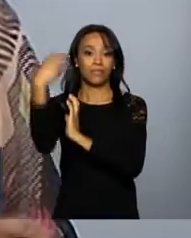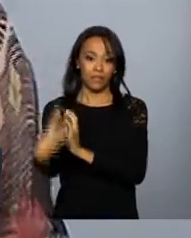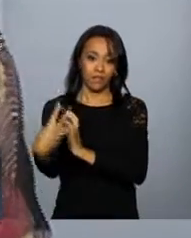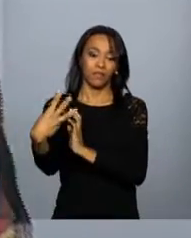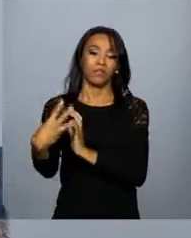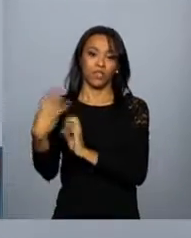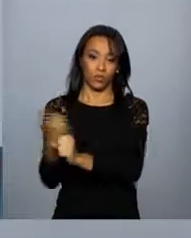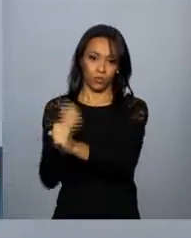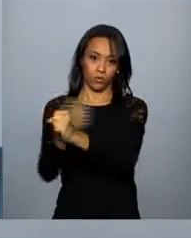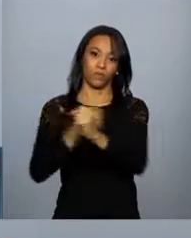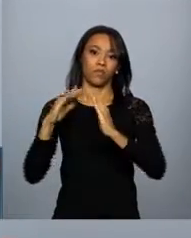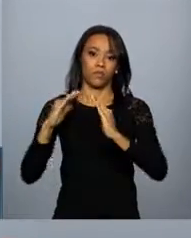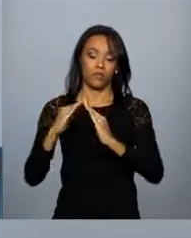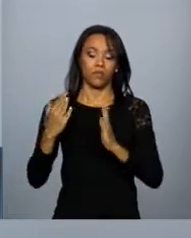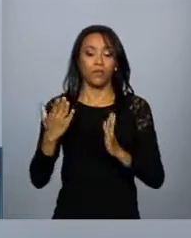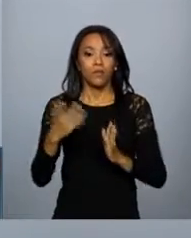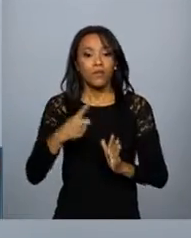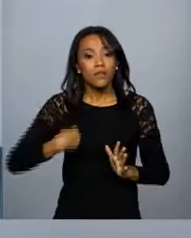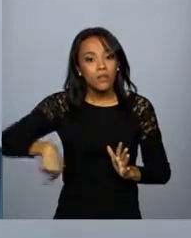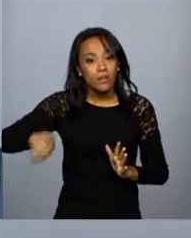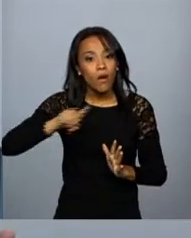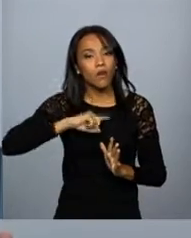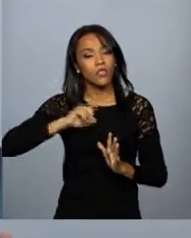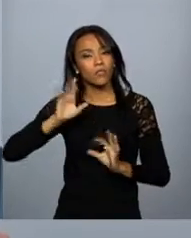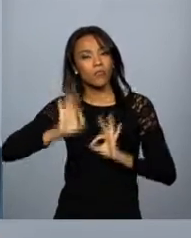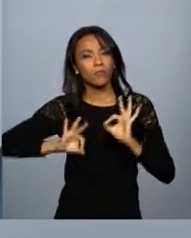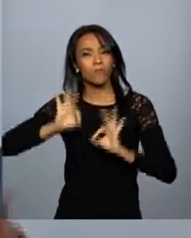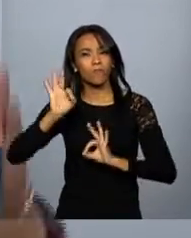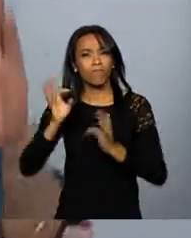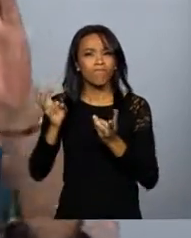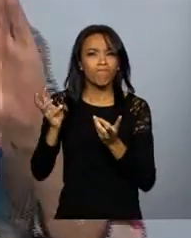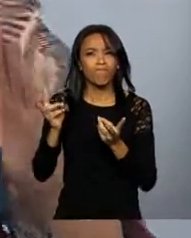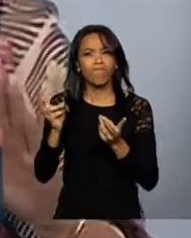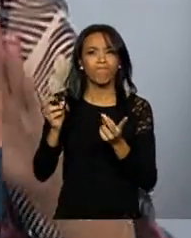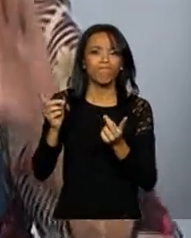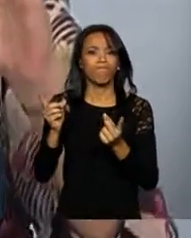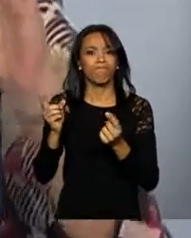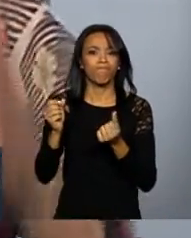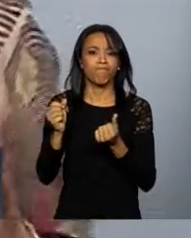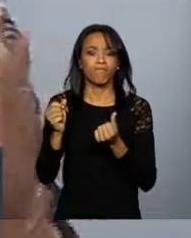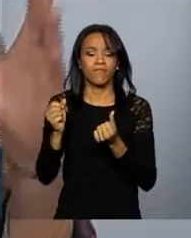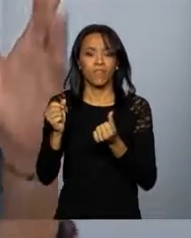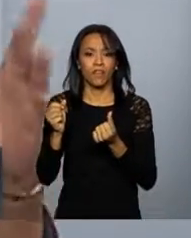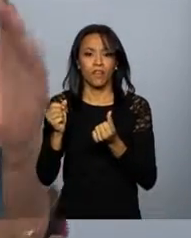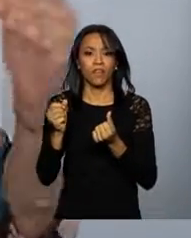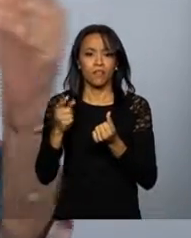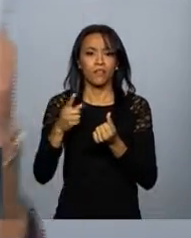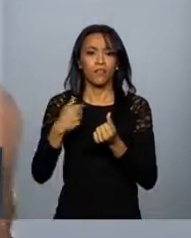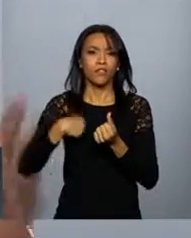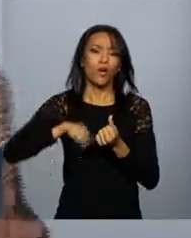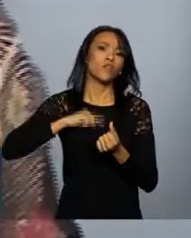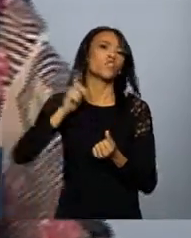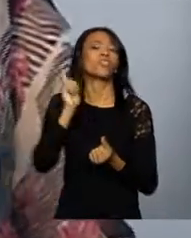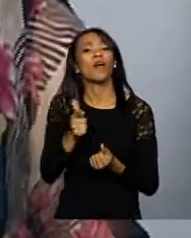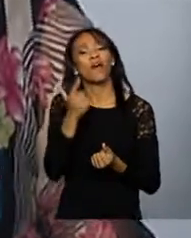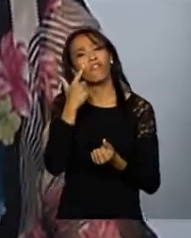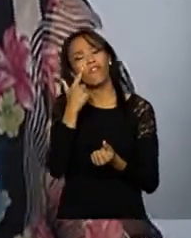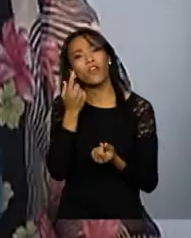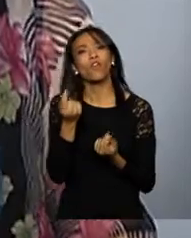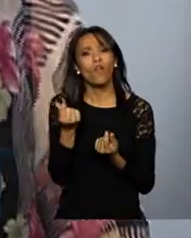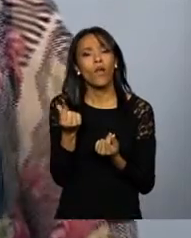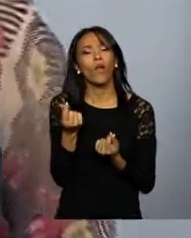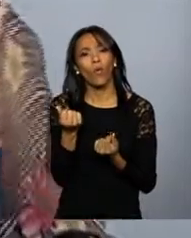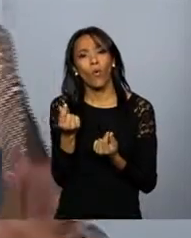3, que nós estamos calculando que vai ser, nós tivemos de rever os